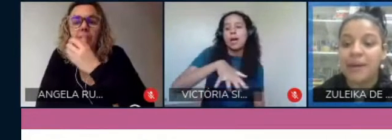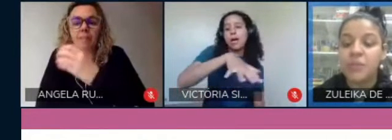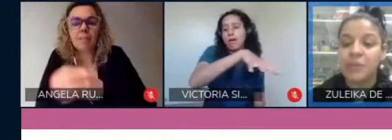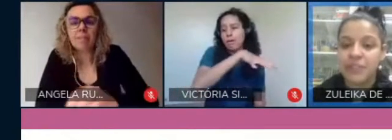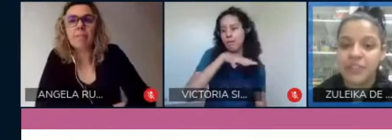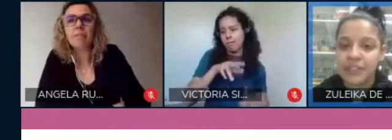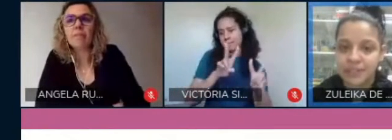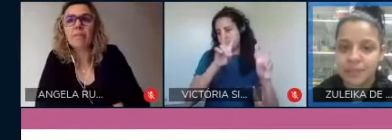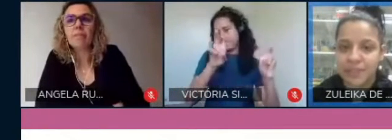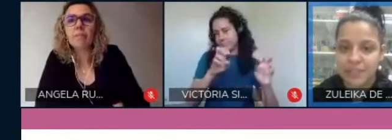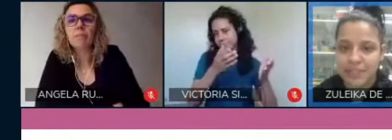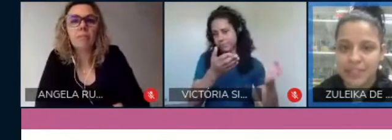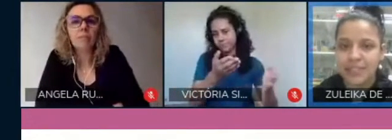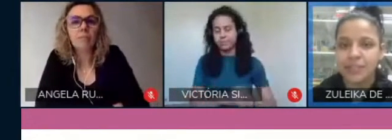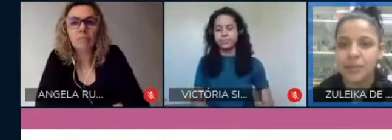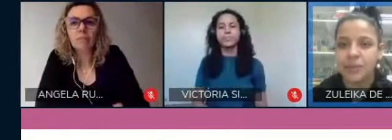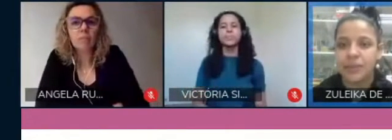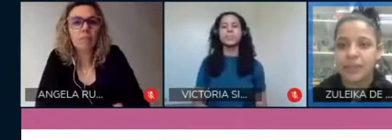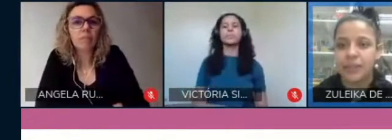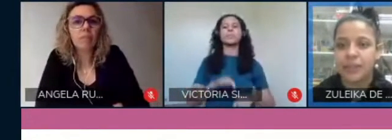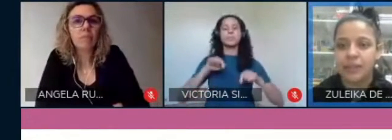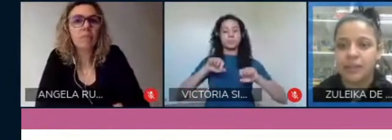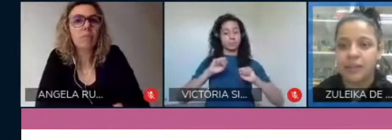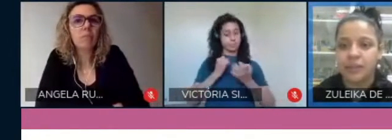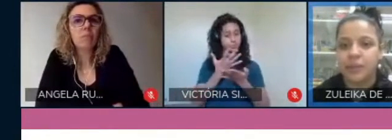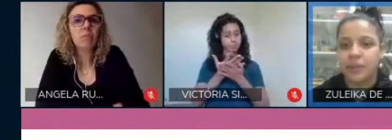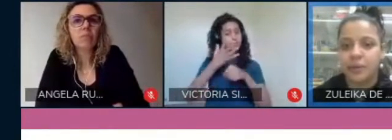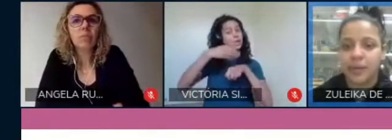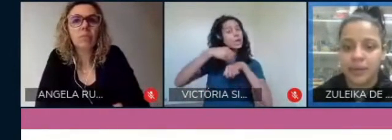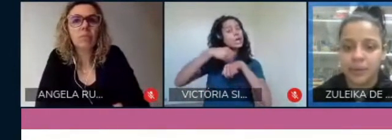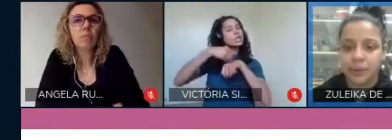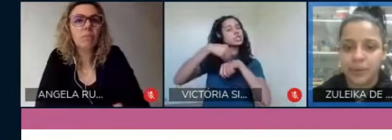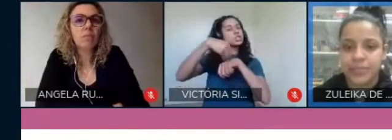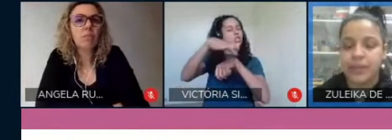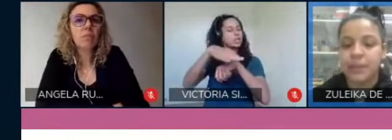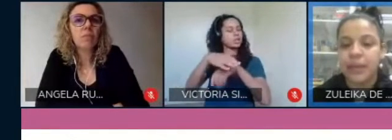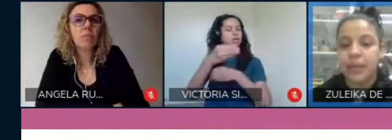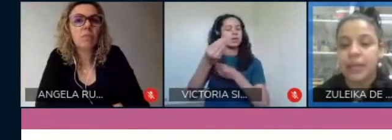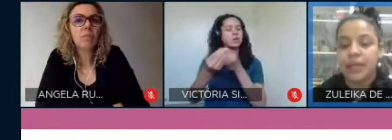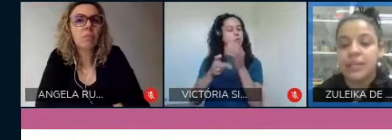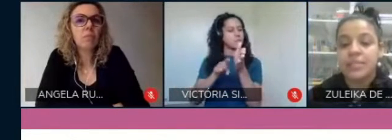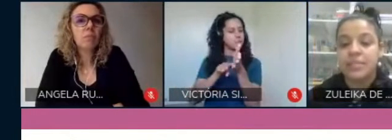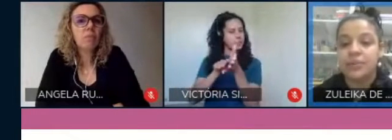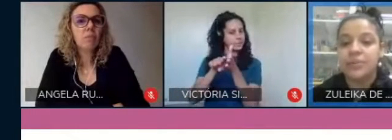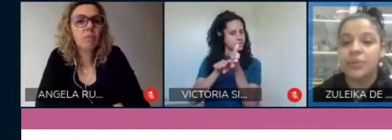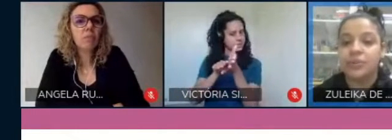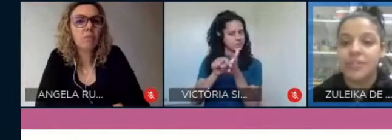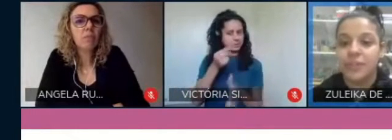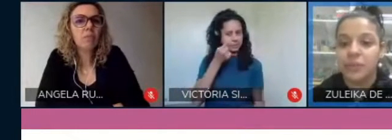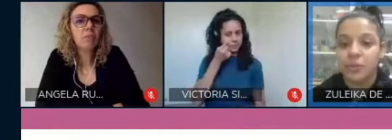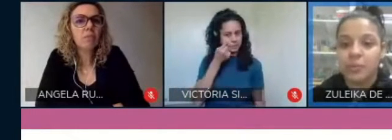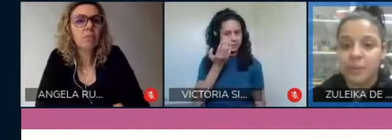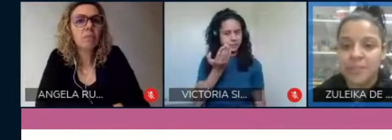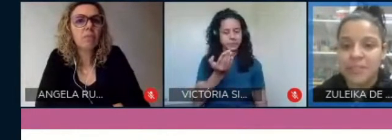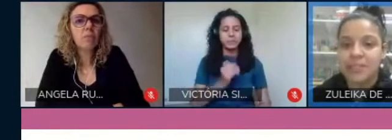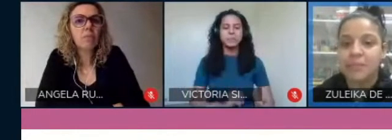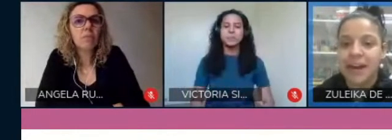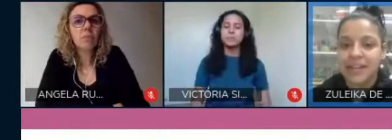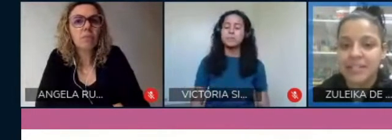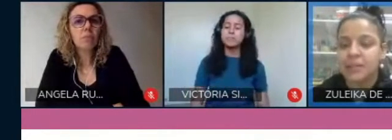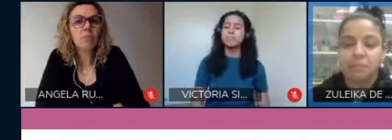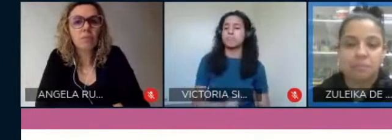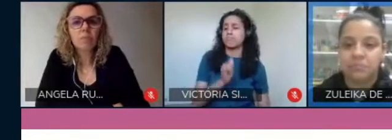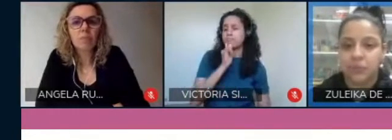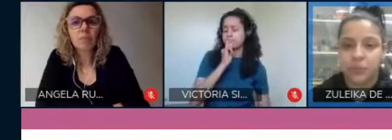Isso é mais uma dica de pesquisa do que qualquer coisa, né? Se eu estou fazendo uma